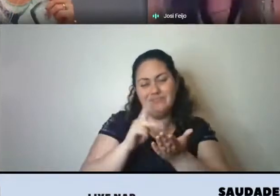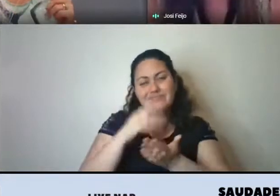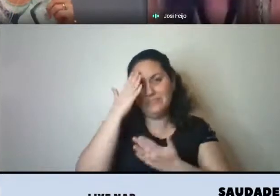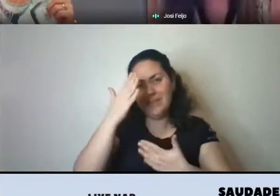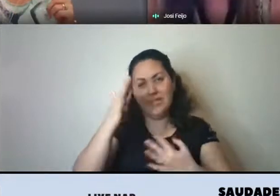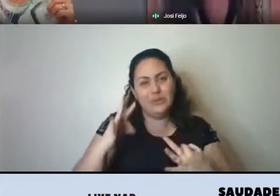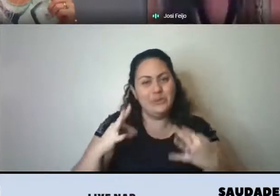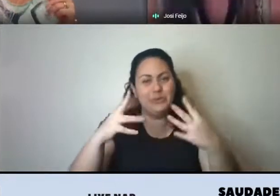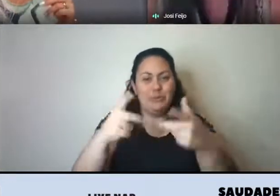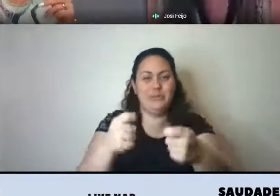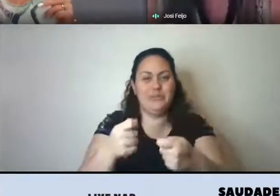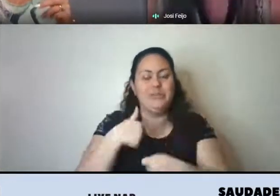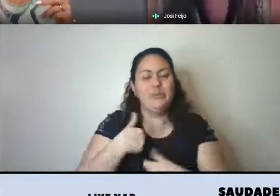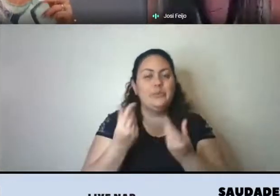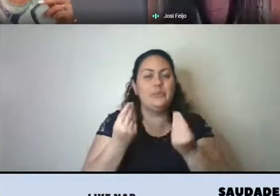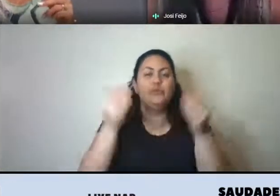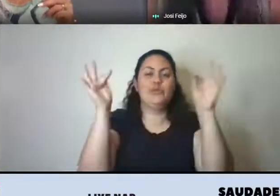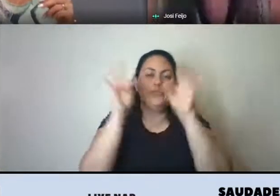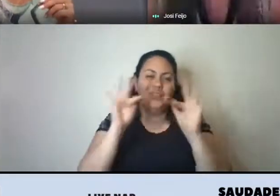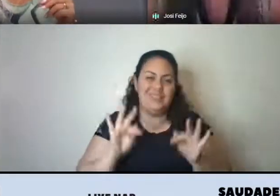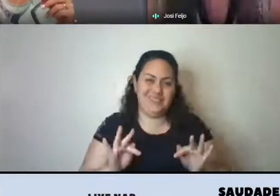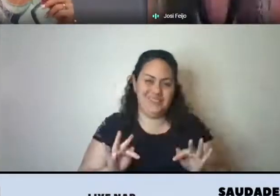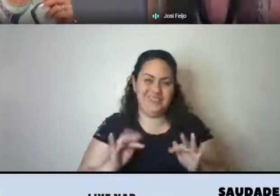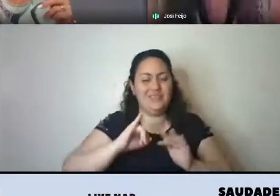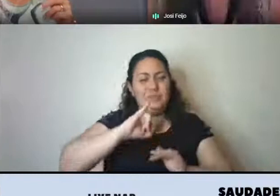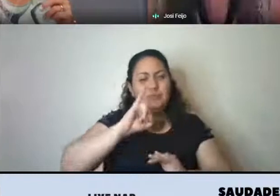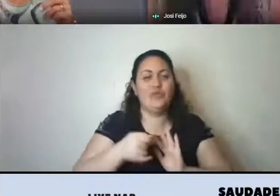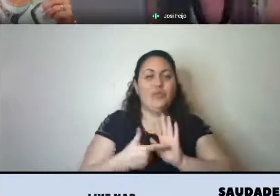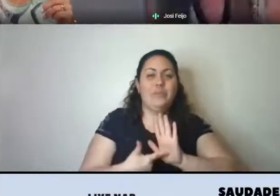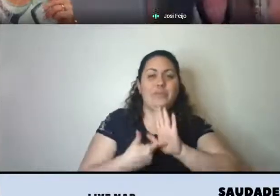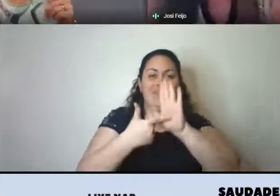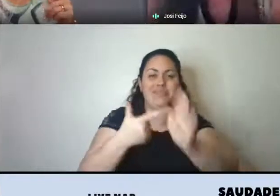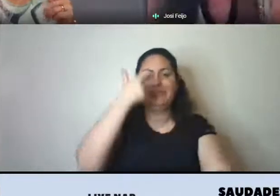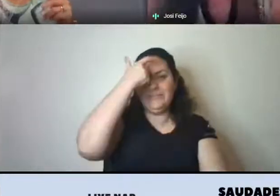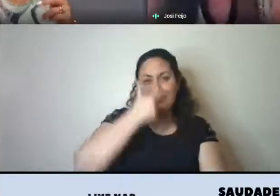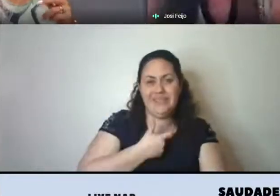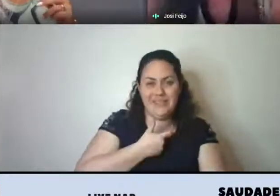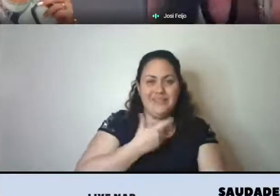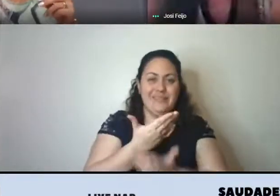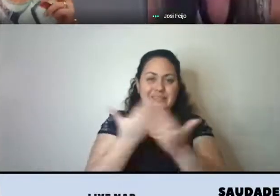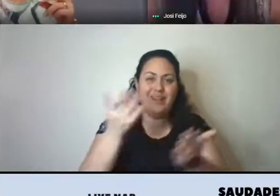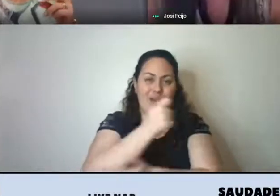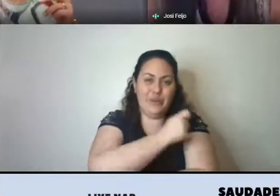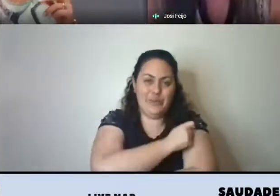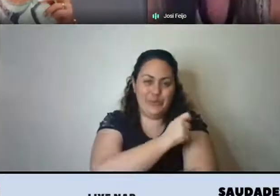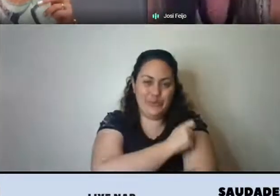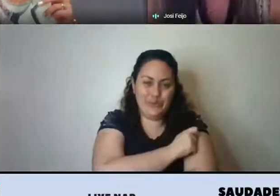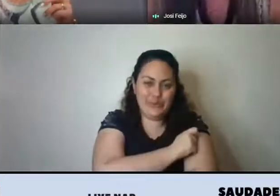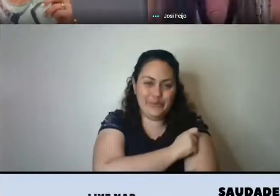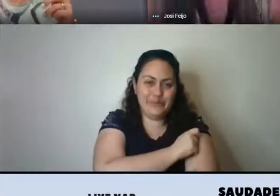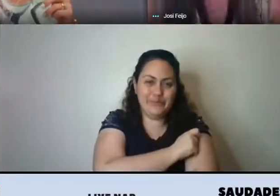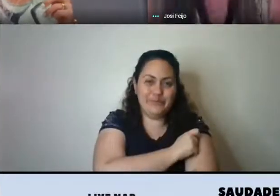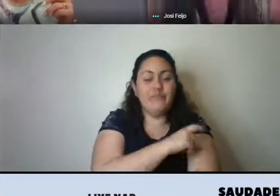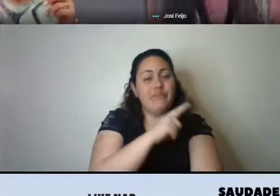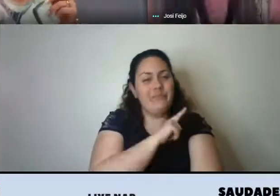Obrigada a todos. Eu fiquei muito feliz de poder me apresentar hoje, né, para os alunos e fica o